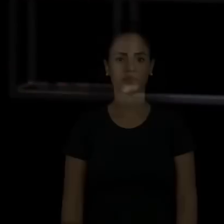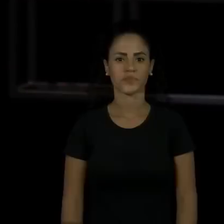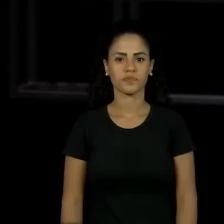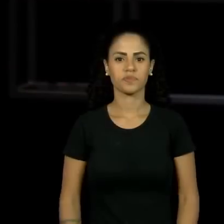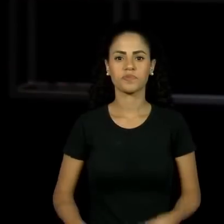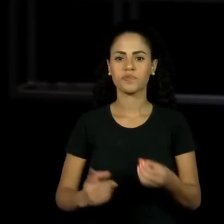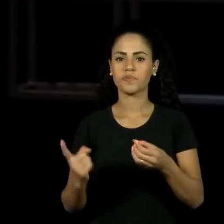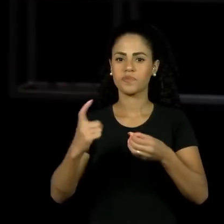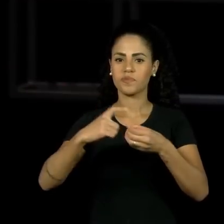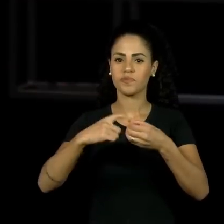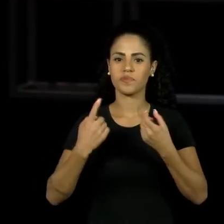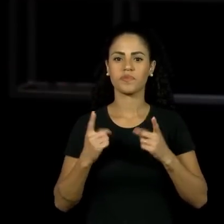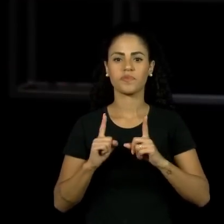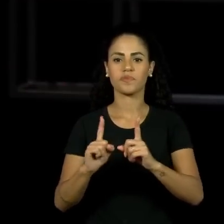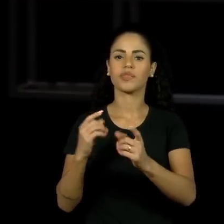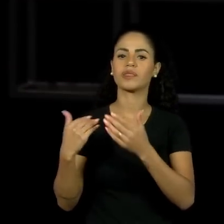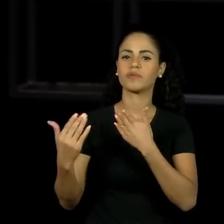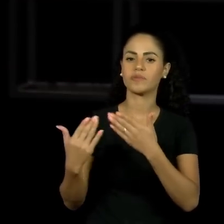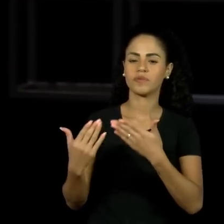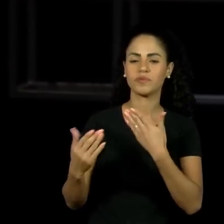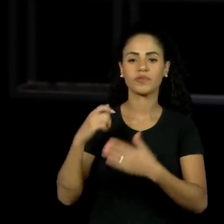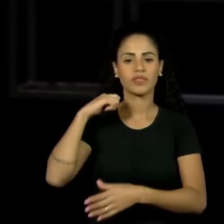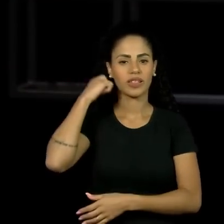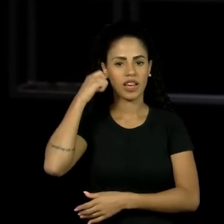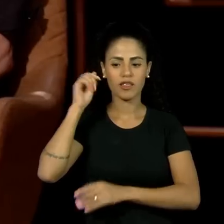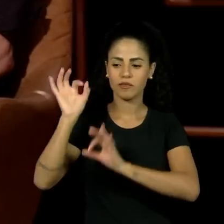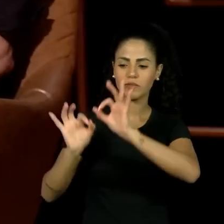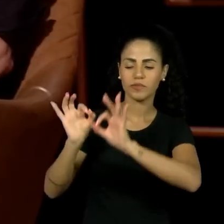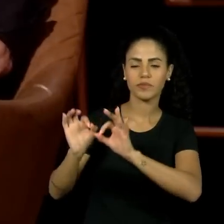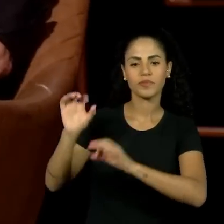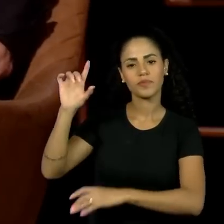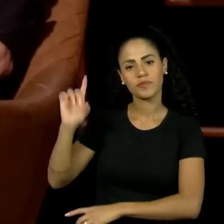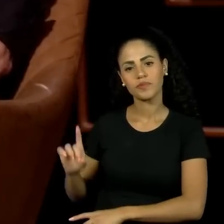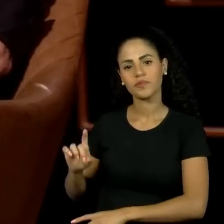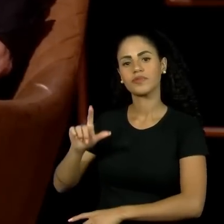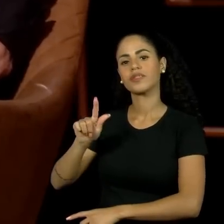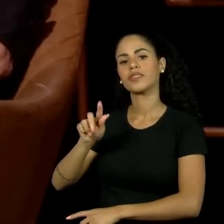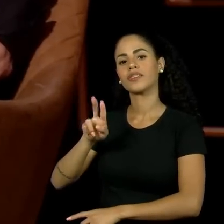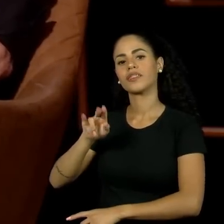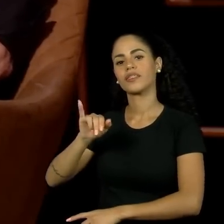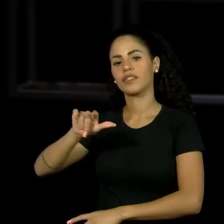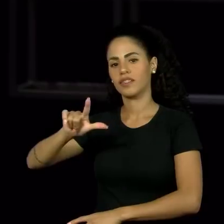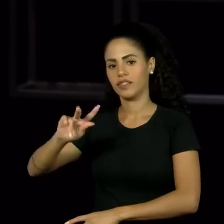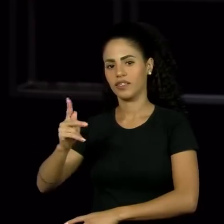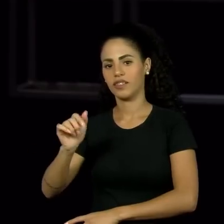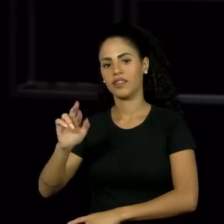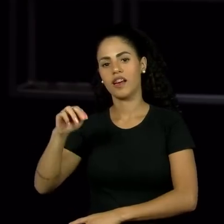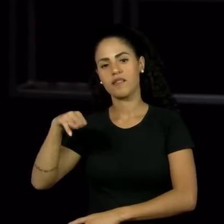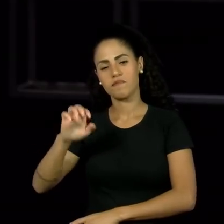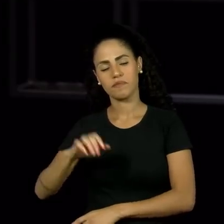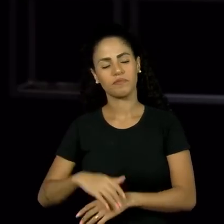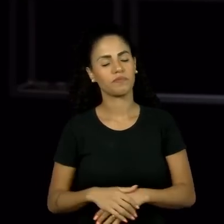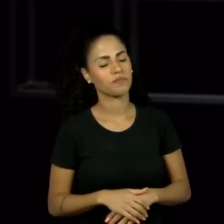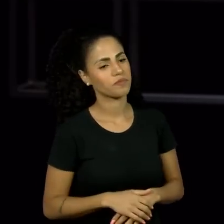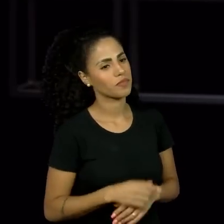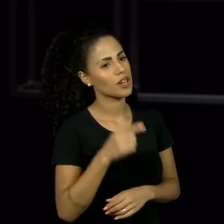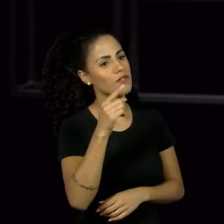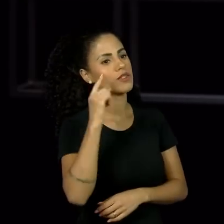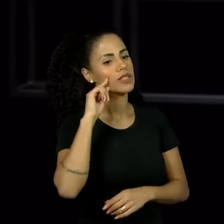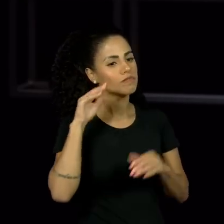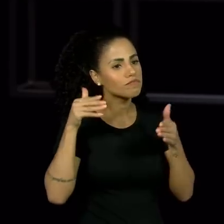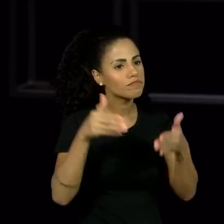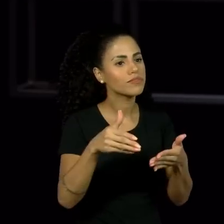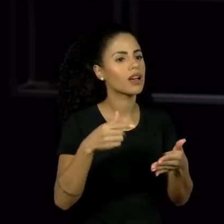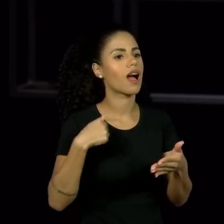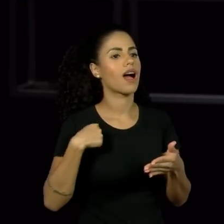Estamos de volta para a nossa conversa com o ator, produtor e diretor teatral Guilherme Leme Garcia. Gui, sua dedicação era total